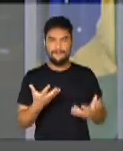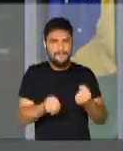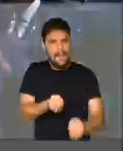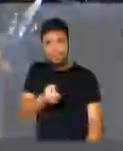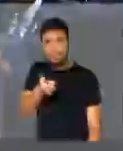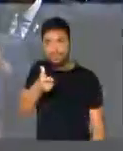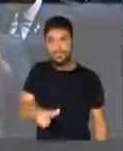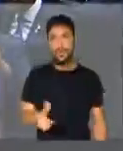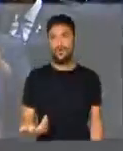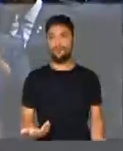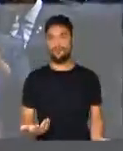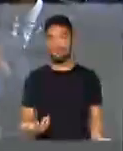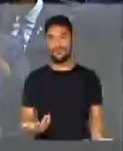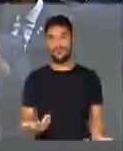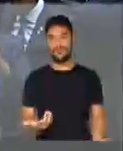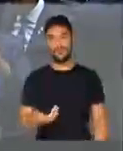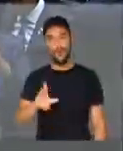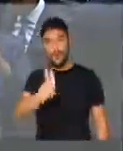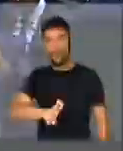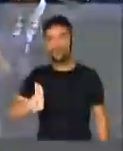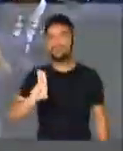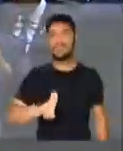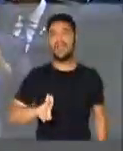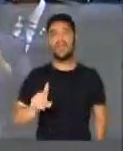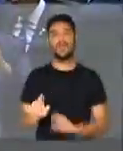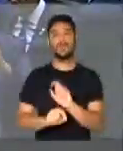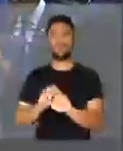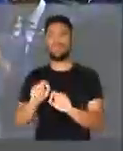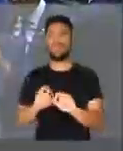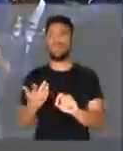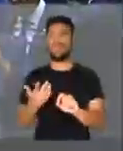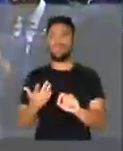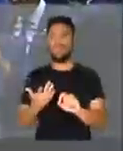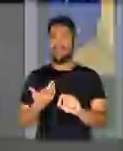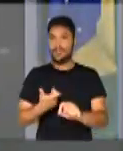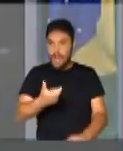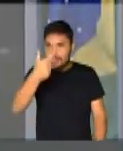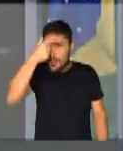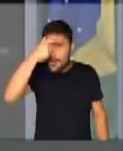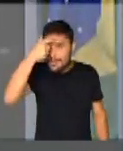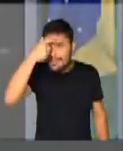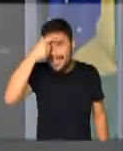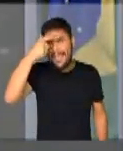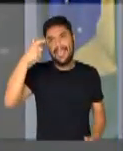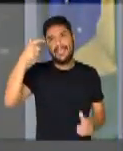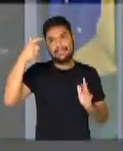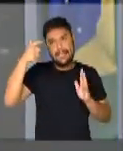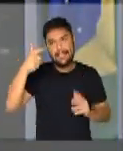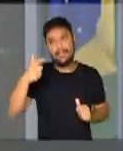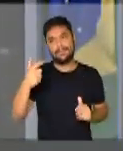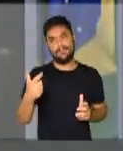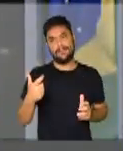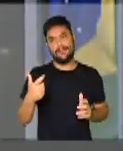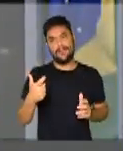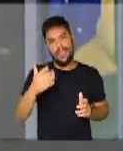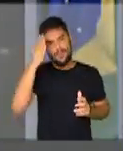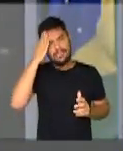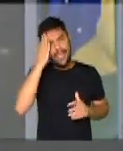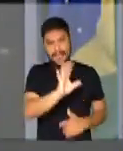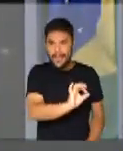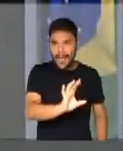vez exercitar o Tribunal da Consciência. Eu sei que assim o